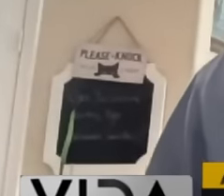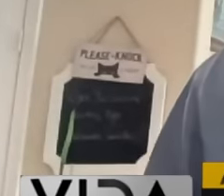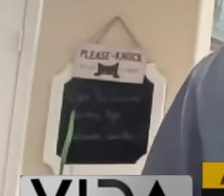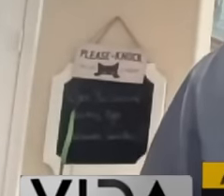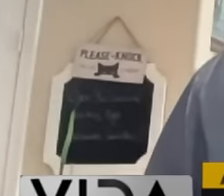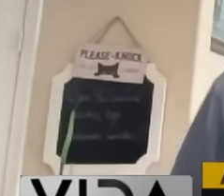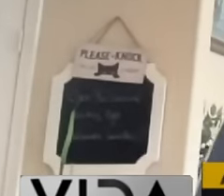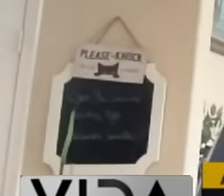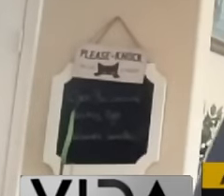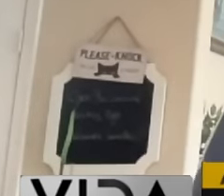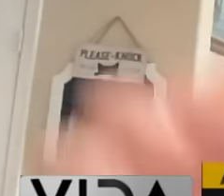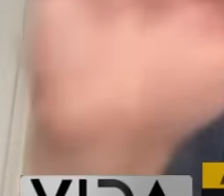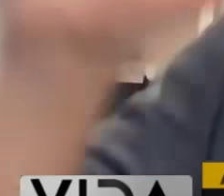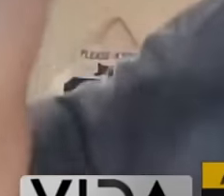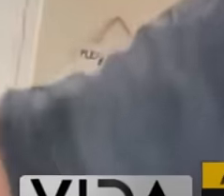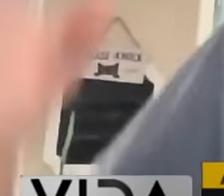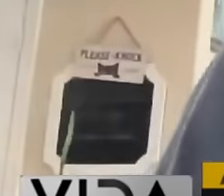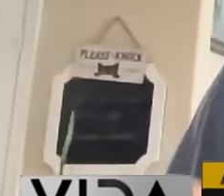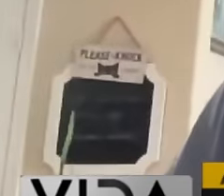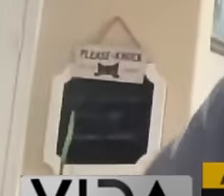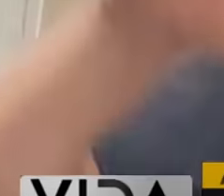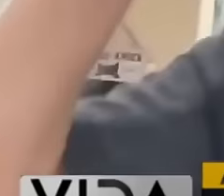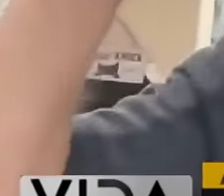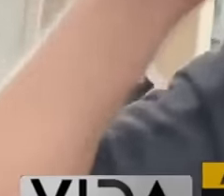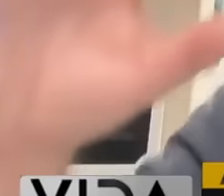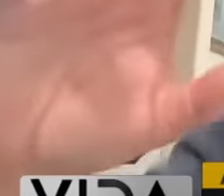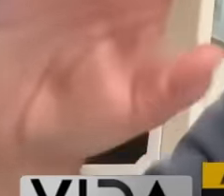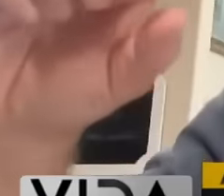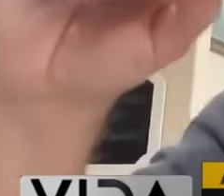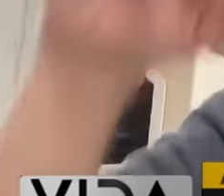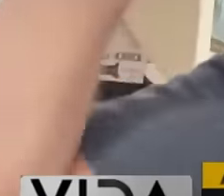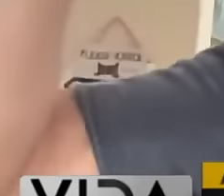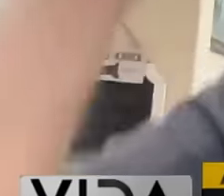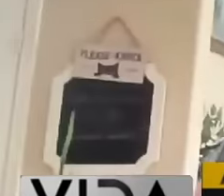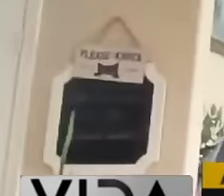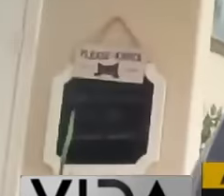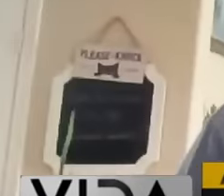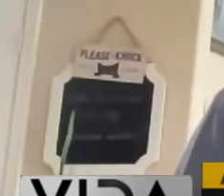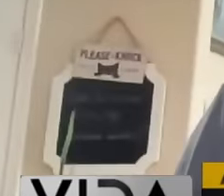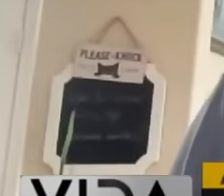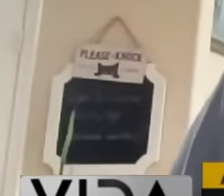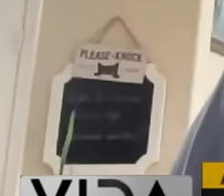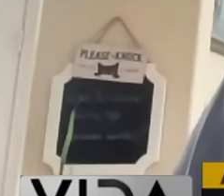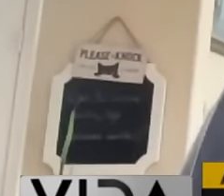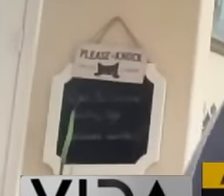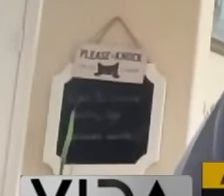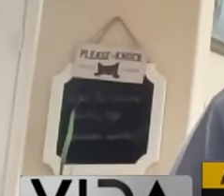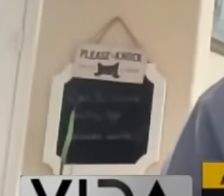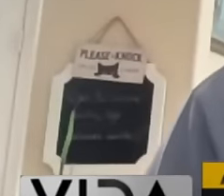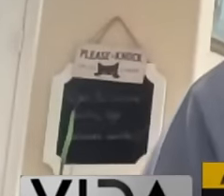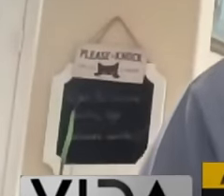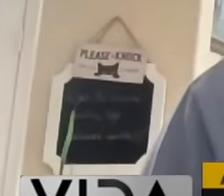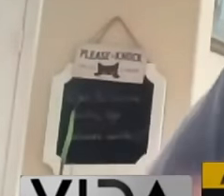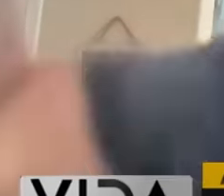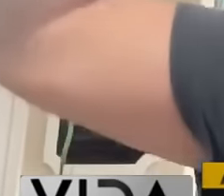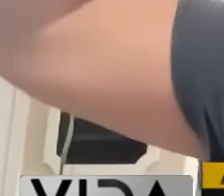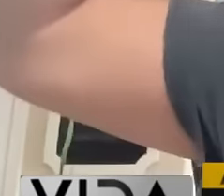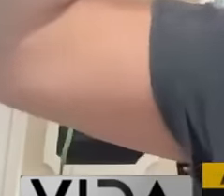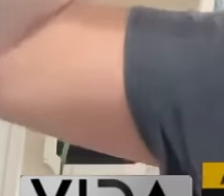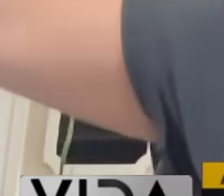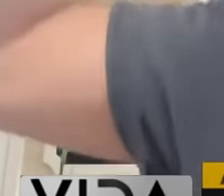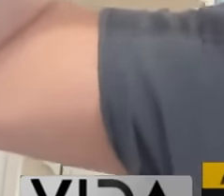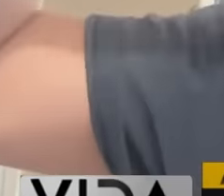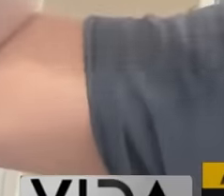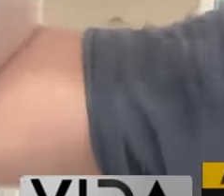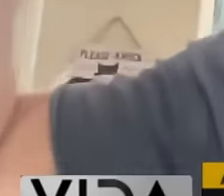do senador foi: vocês já foram alguma vez? Aconteceu isso com outro aeroporto? Aí o senador fala assim: aconteceu